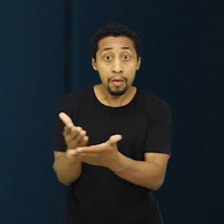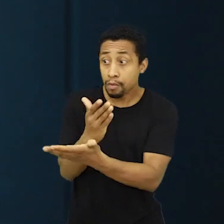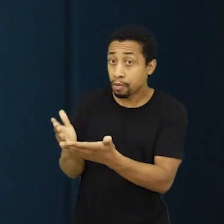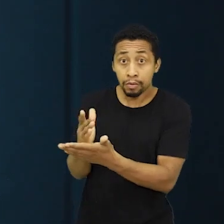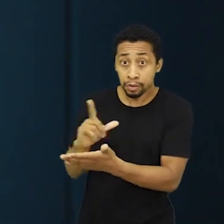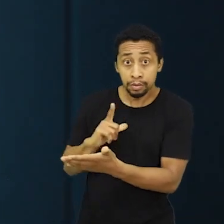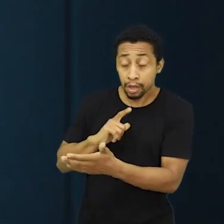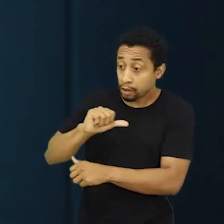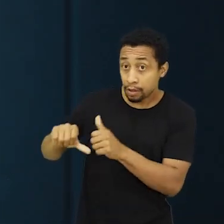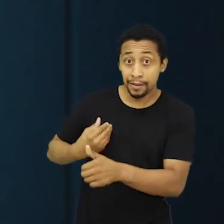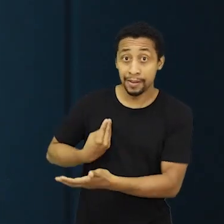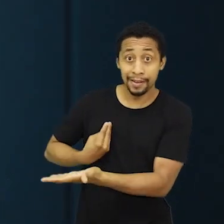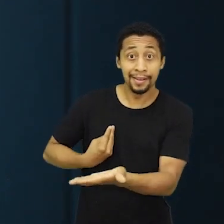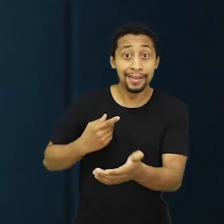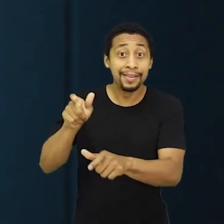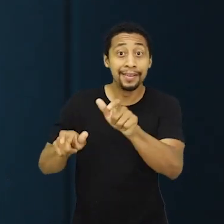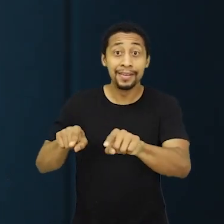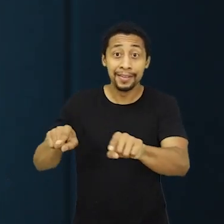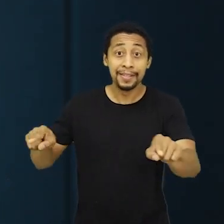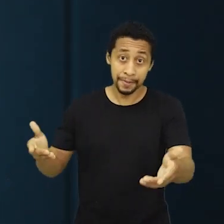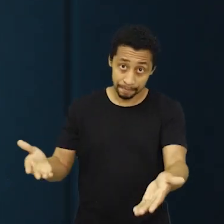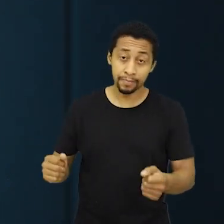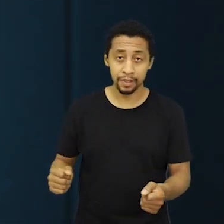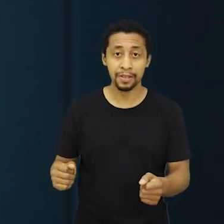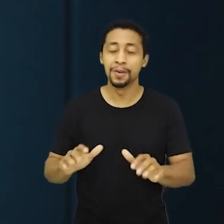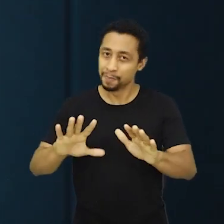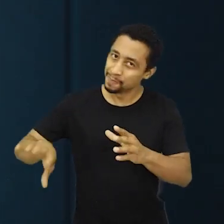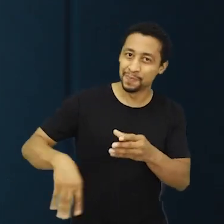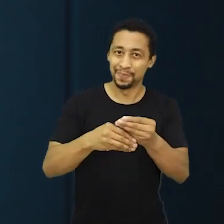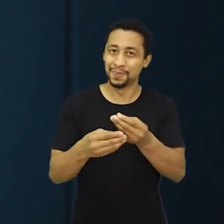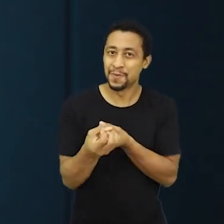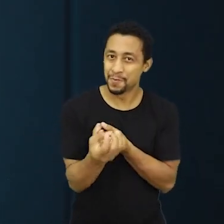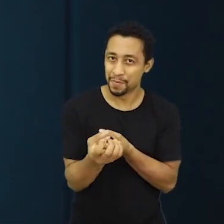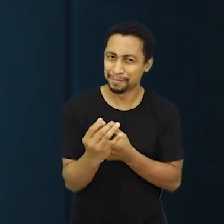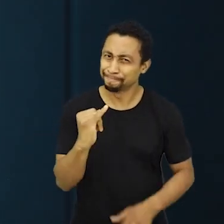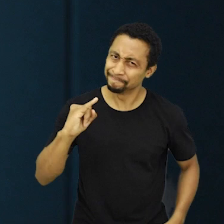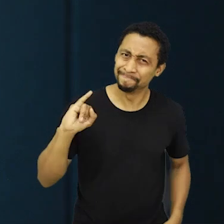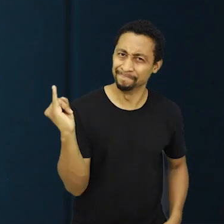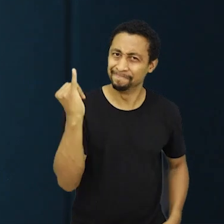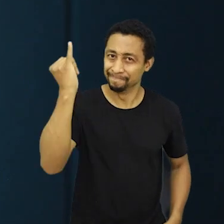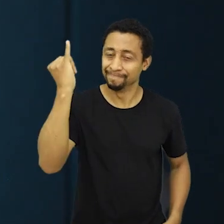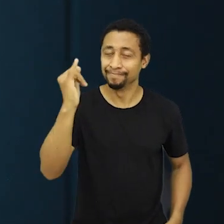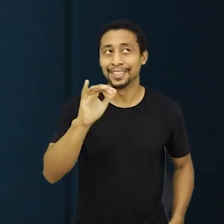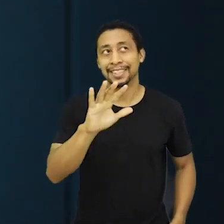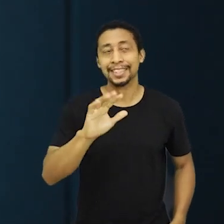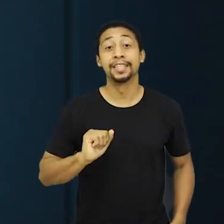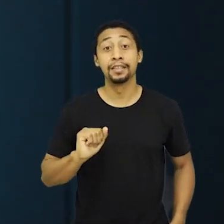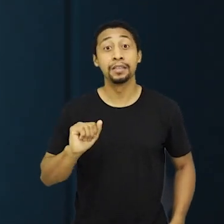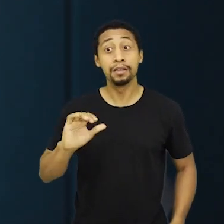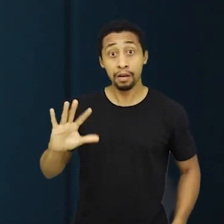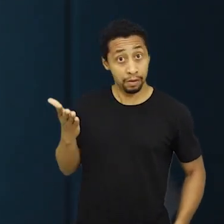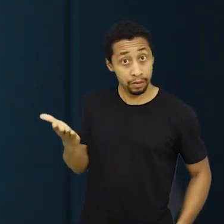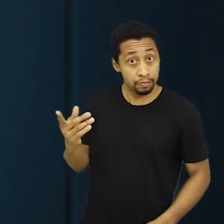da vida das pessoas. E quero dizer isso que é muito importante. Eu diria que isso é um resultado que